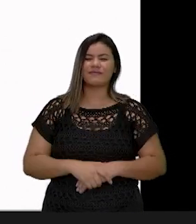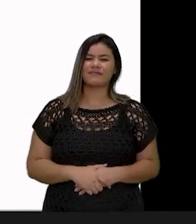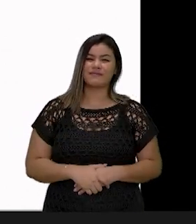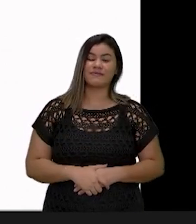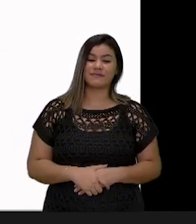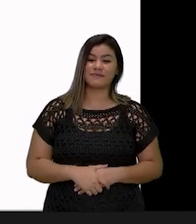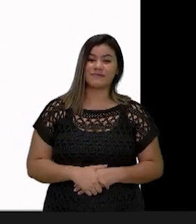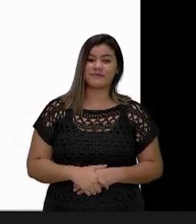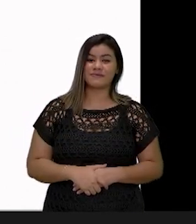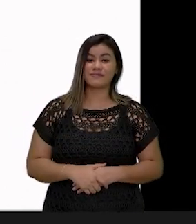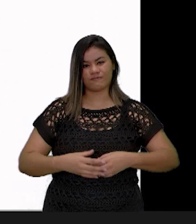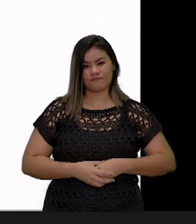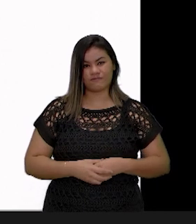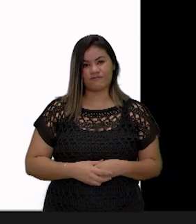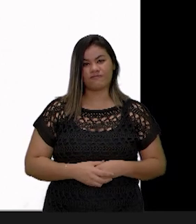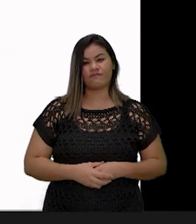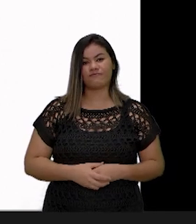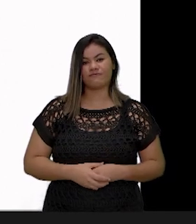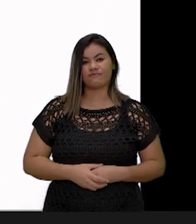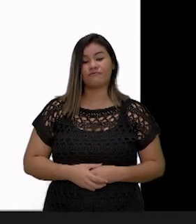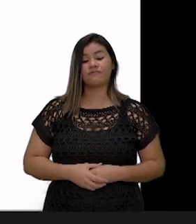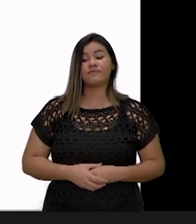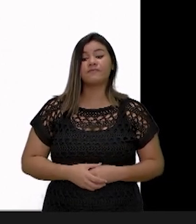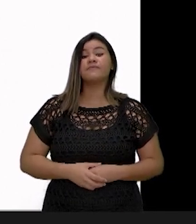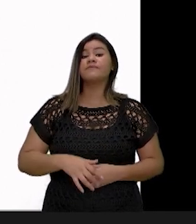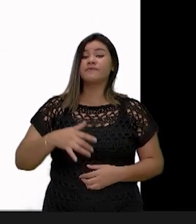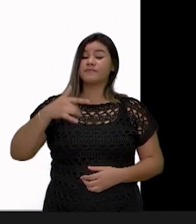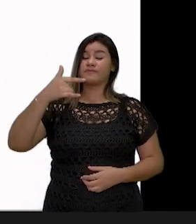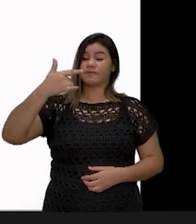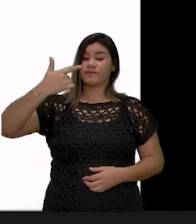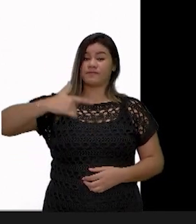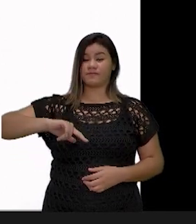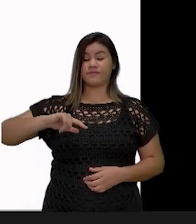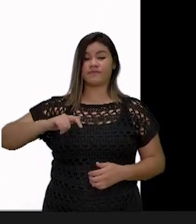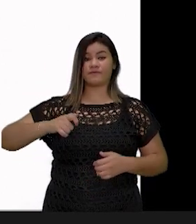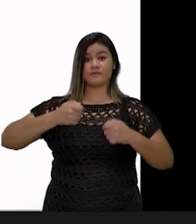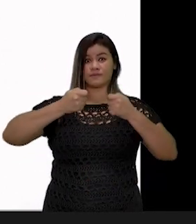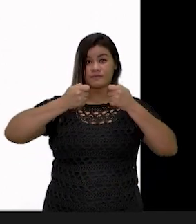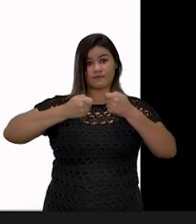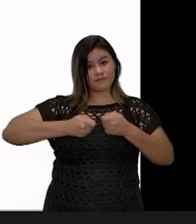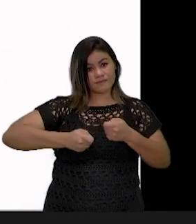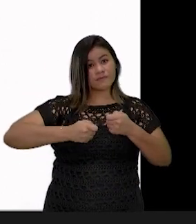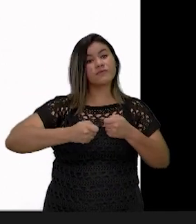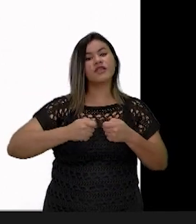vocês tiverem os meninos com vocês, eu falo meninos porque para mim eles são, de fato, meninos,